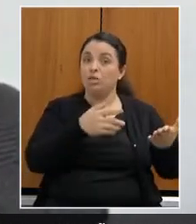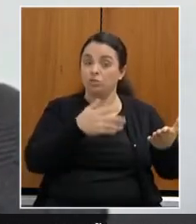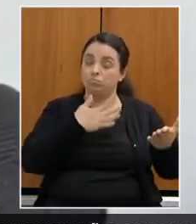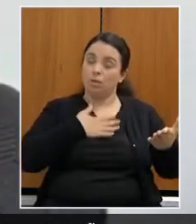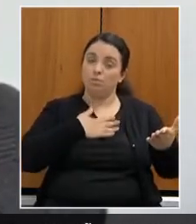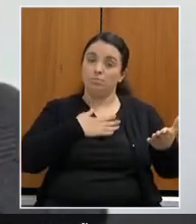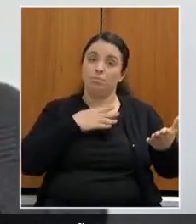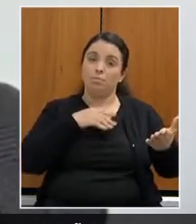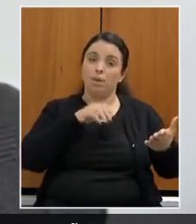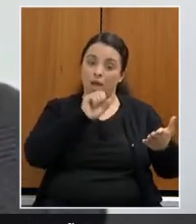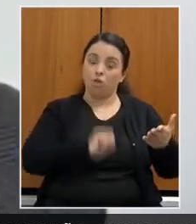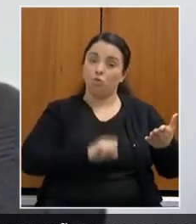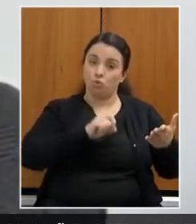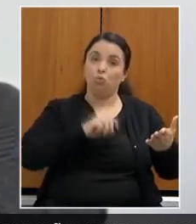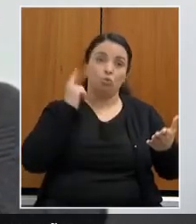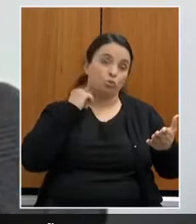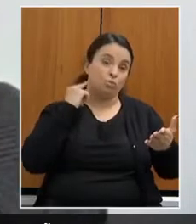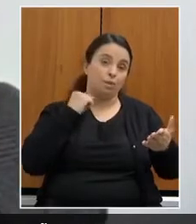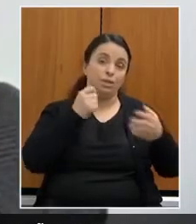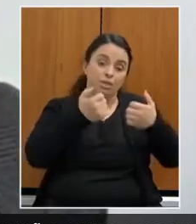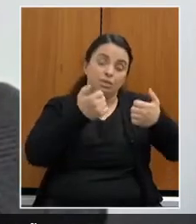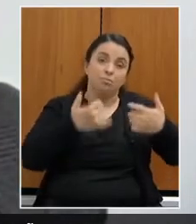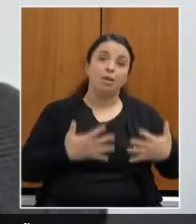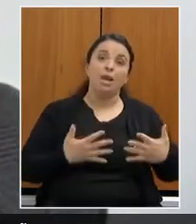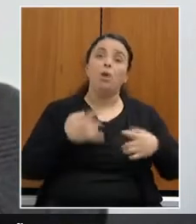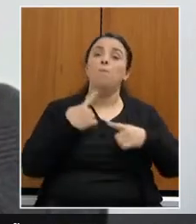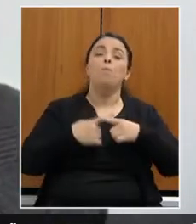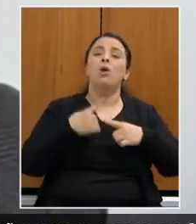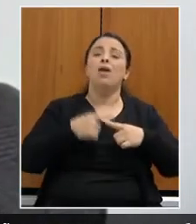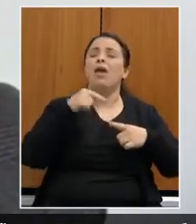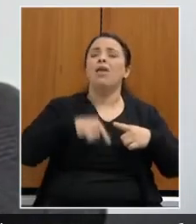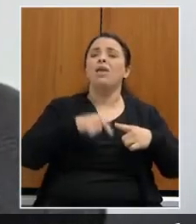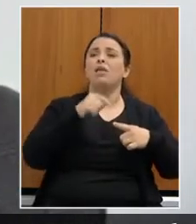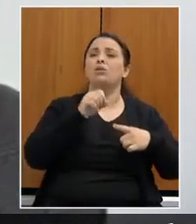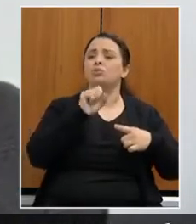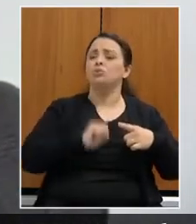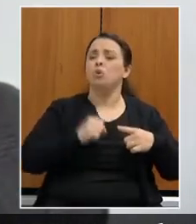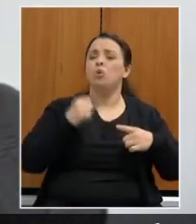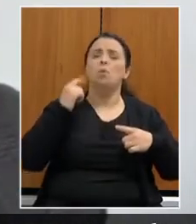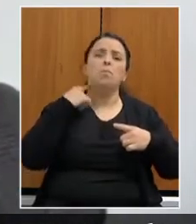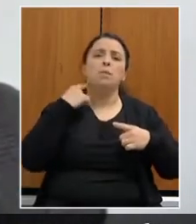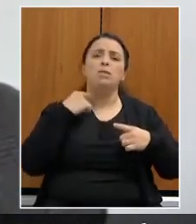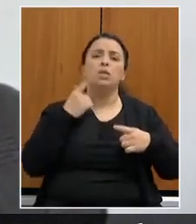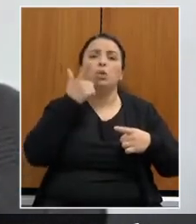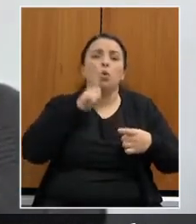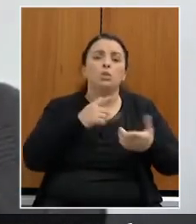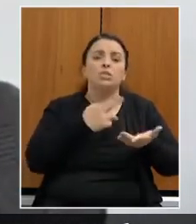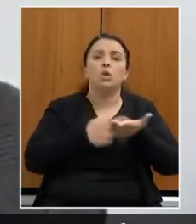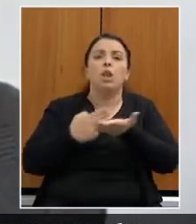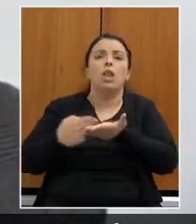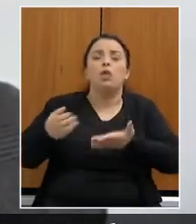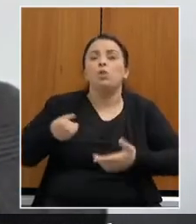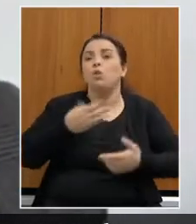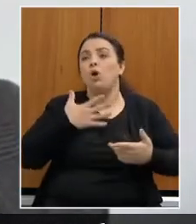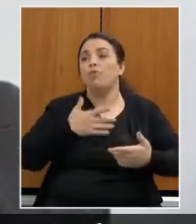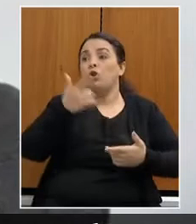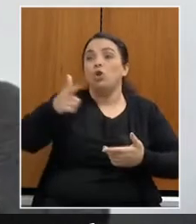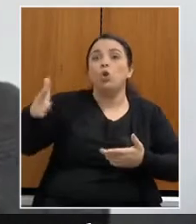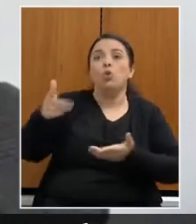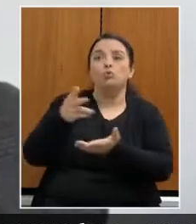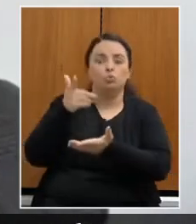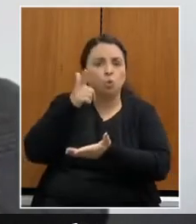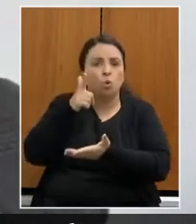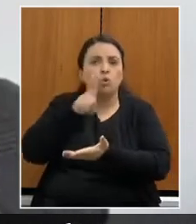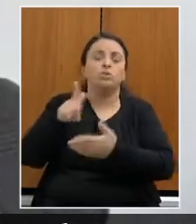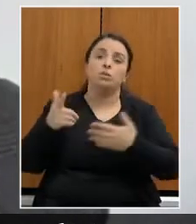o porquê de não ter leito para a nossa região e ter para outras obviamente sabemos muito bem